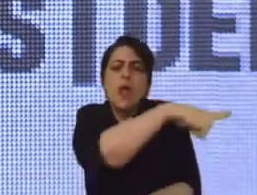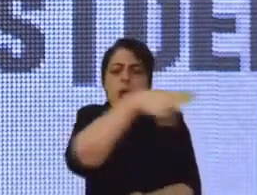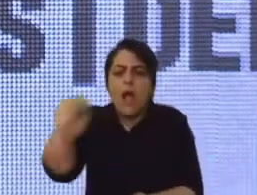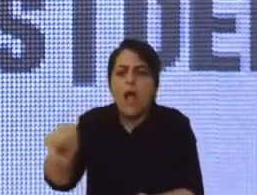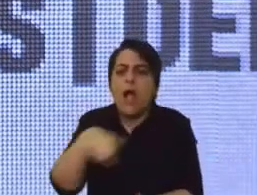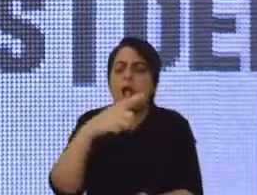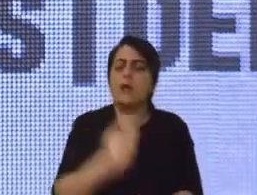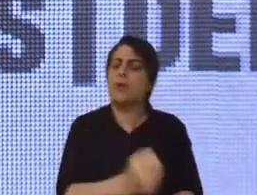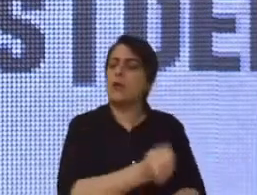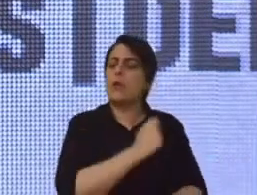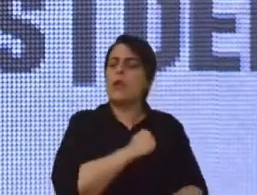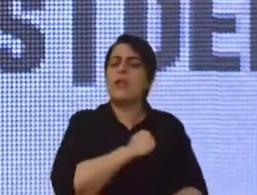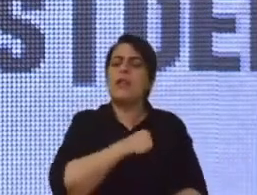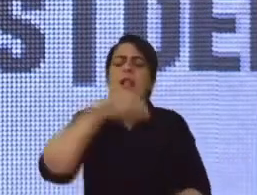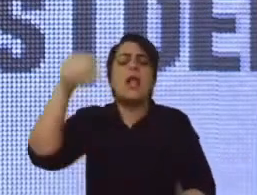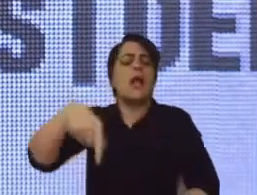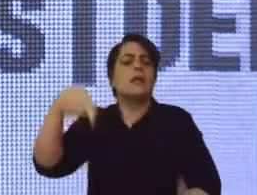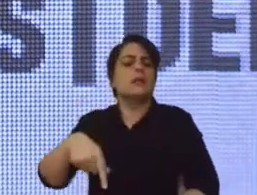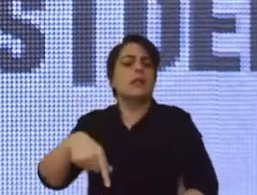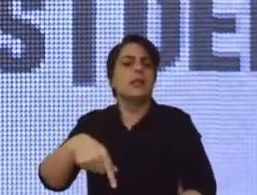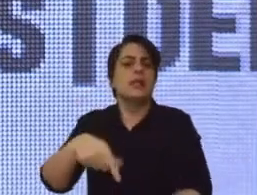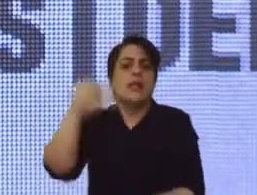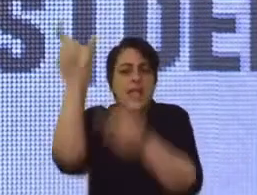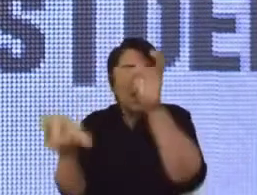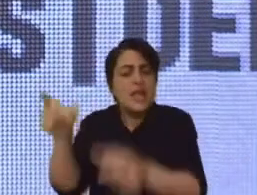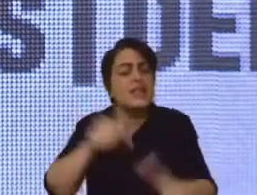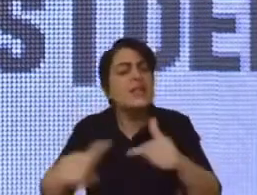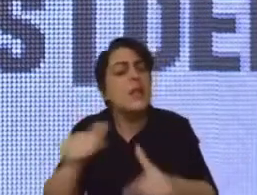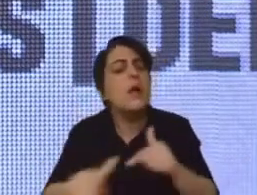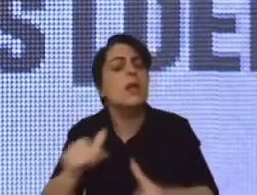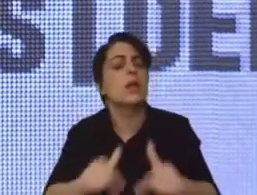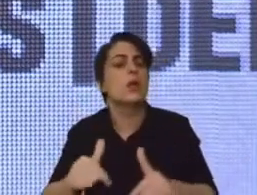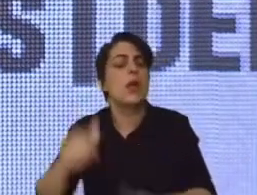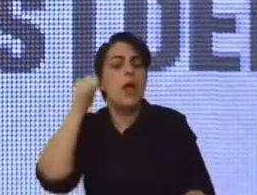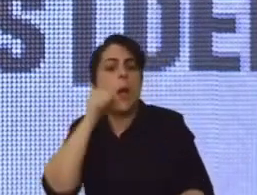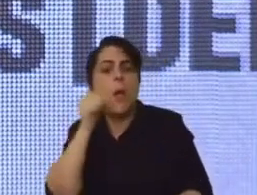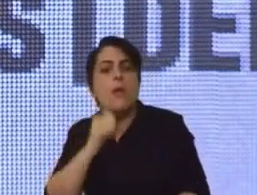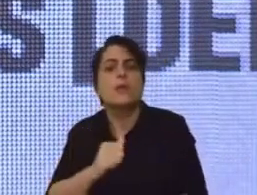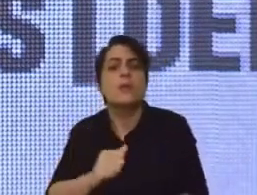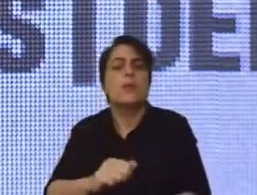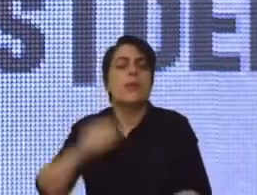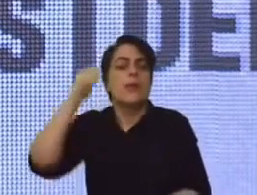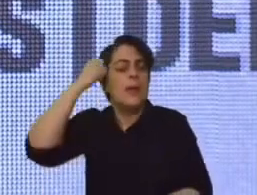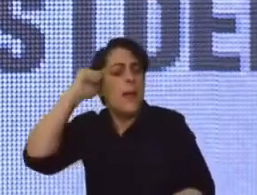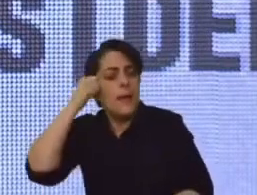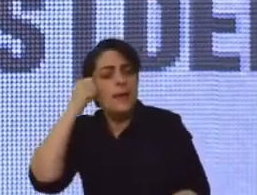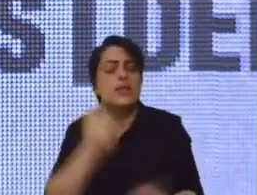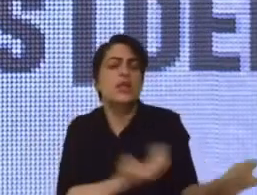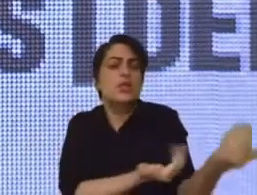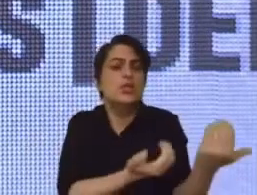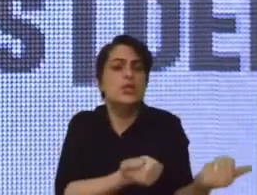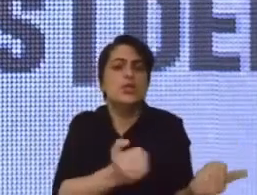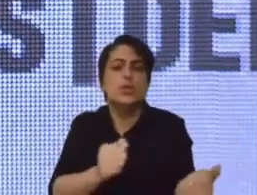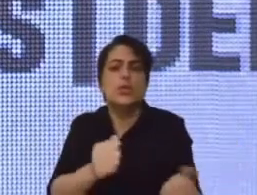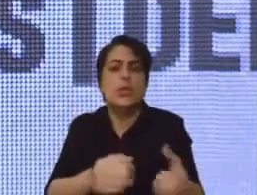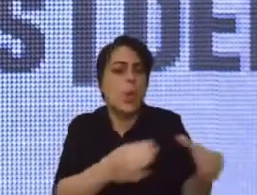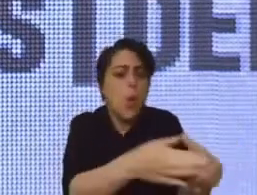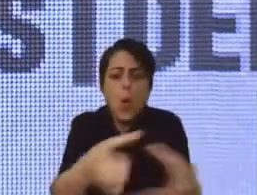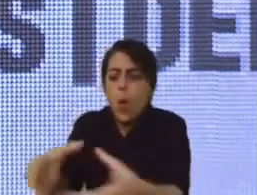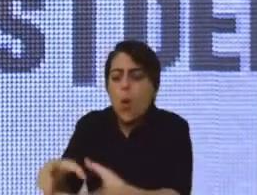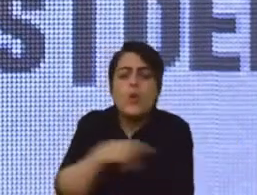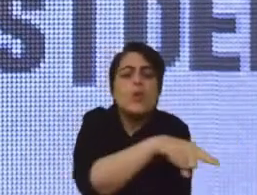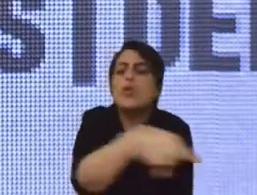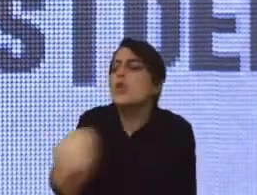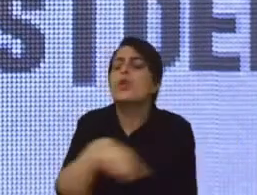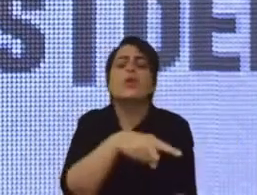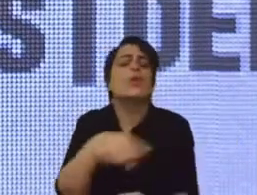dos trabalhadores e das trabalhadoras, das mulheres, dos negros, dos jovens, de todos os segmentos oprimidos, estão